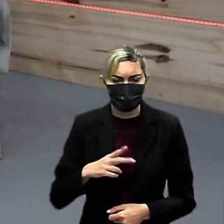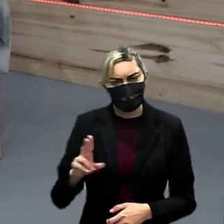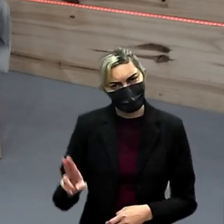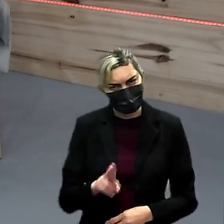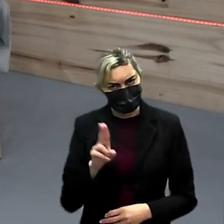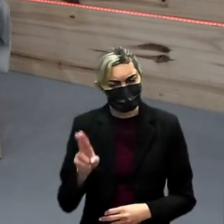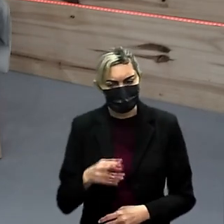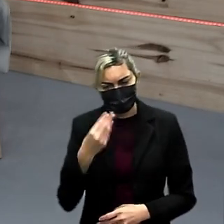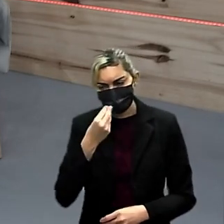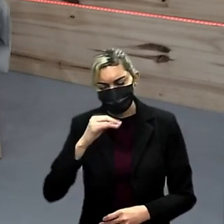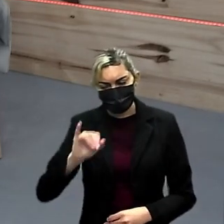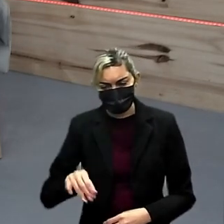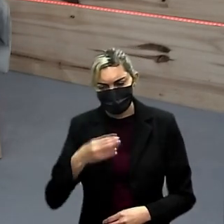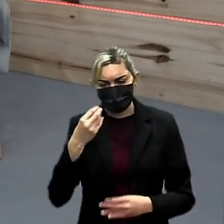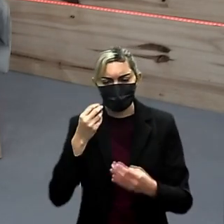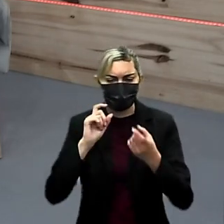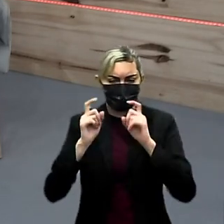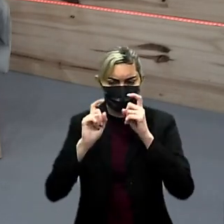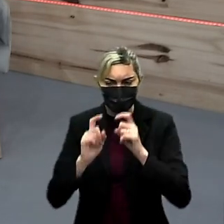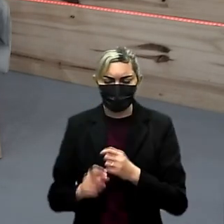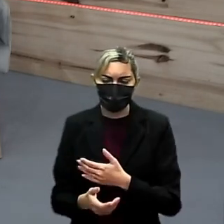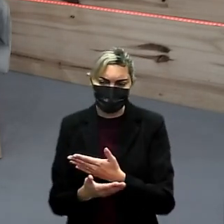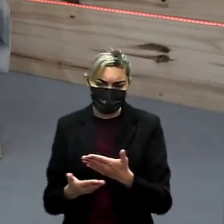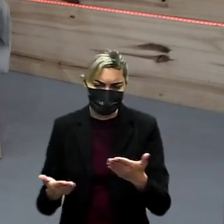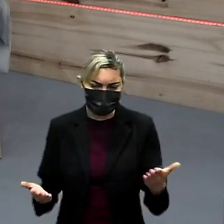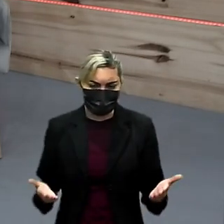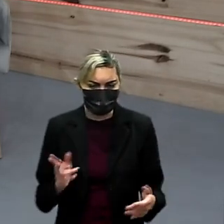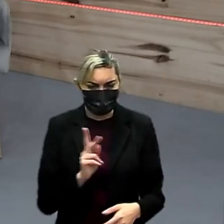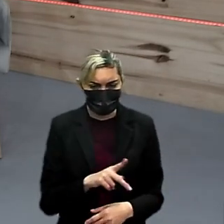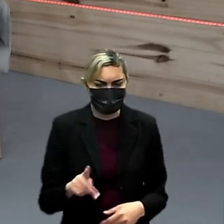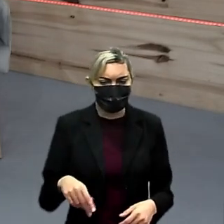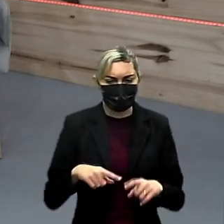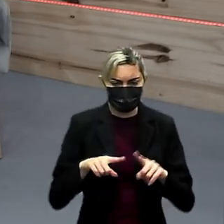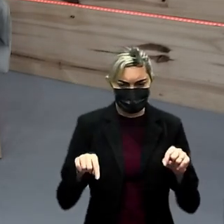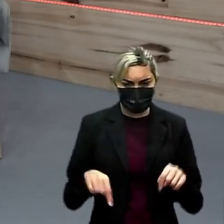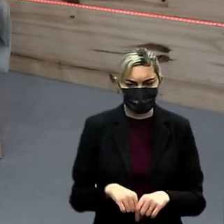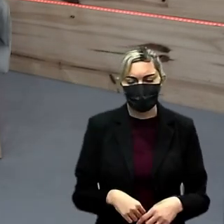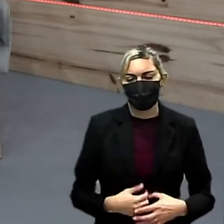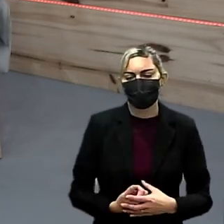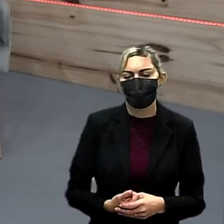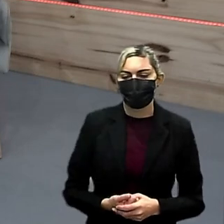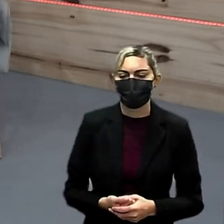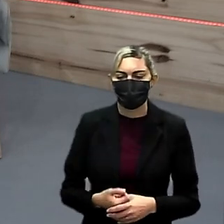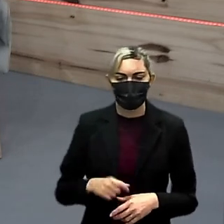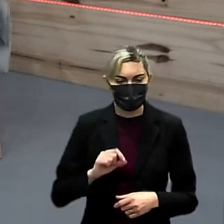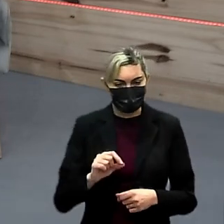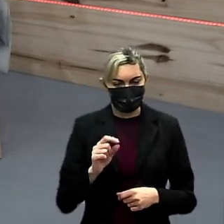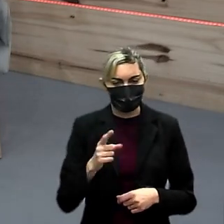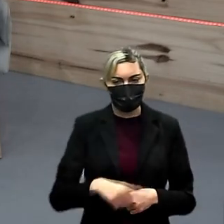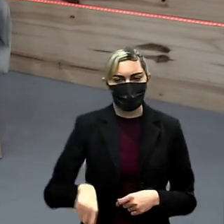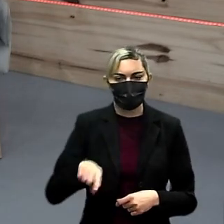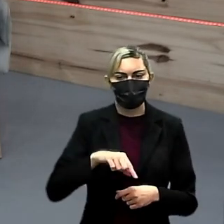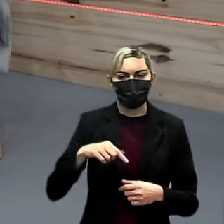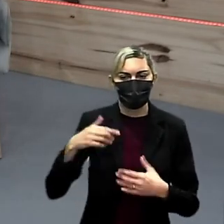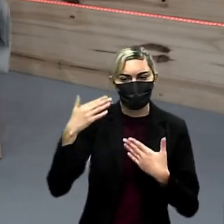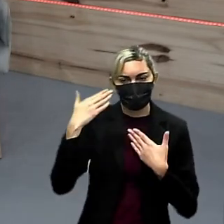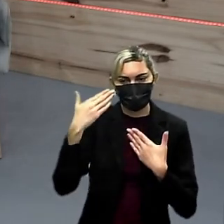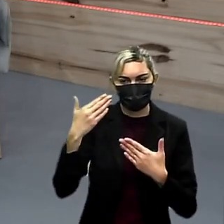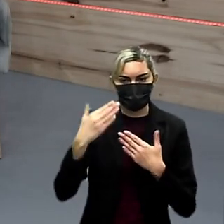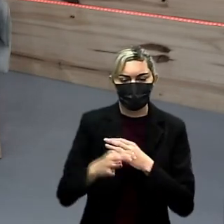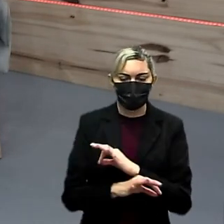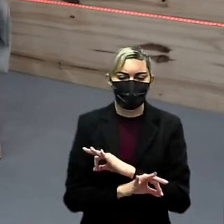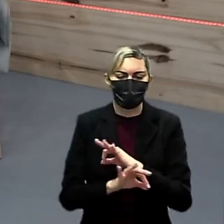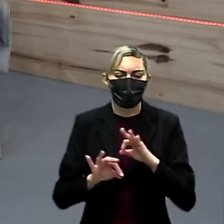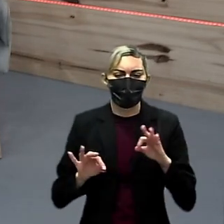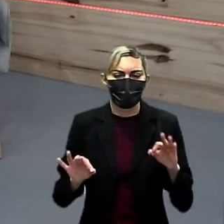úteis. Aproveitem para discutir isso com os seus professores em sala de aula. Que é isso, professor. Nós que agradecemos, foi